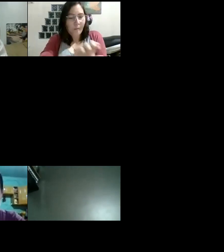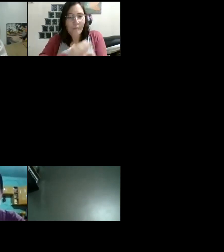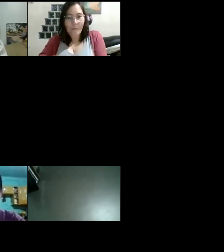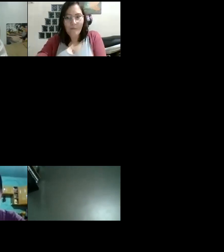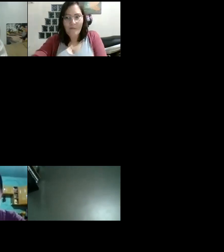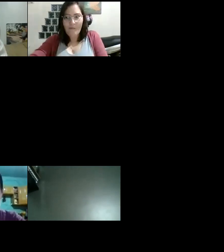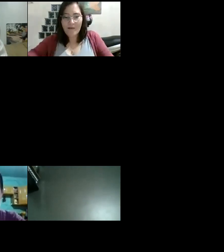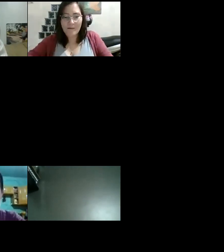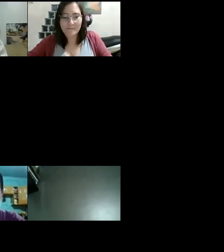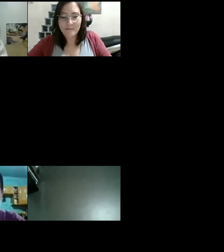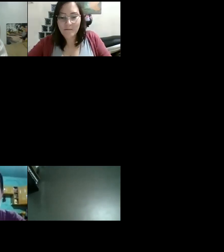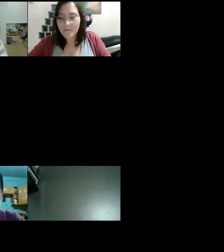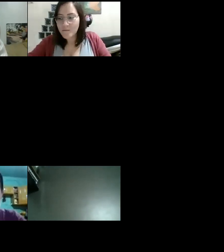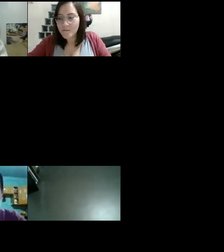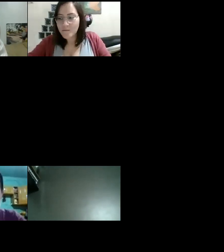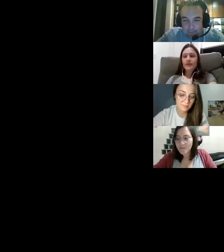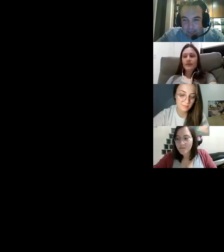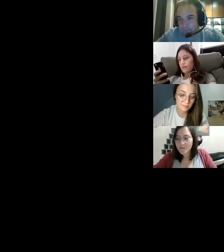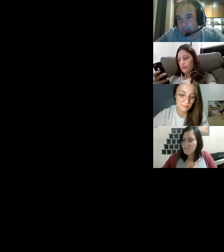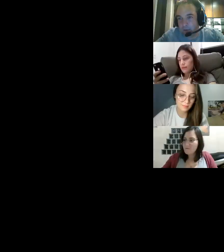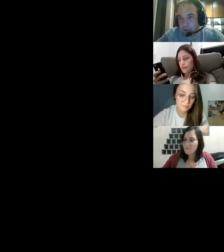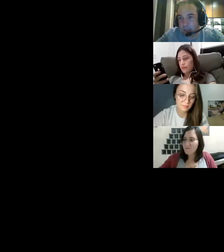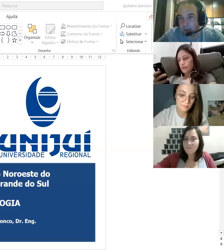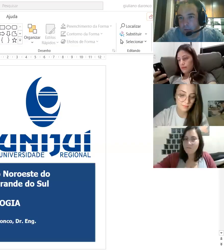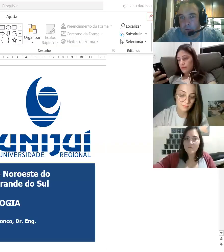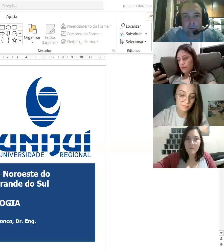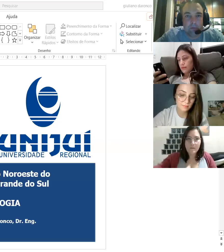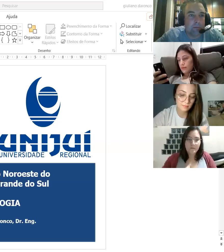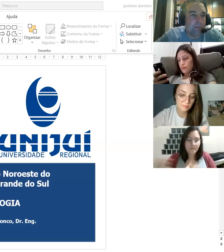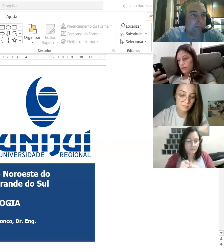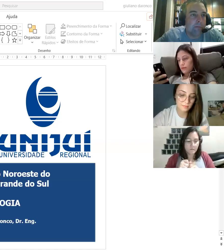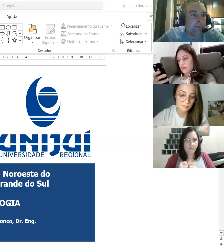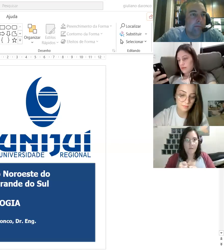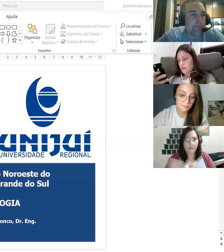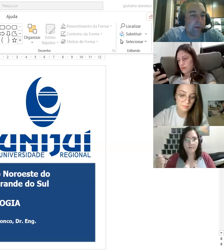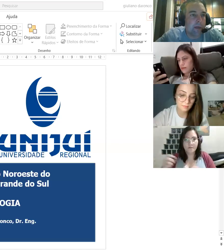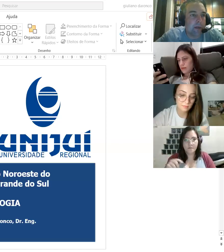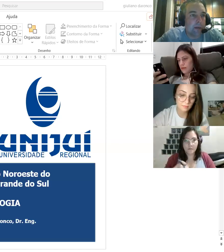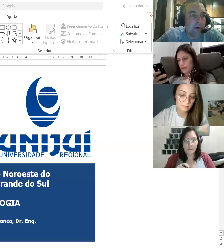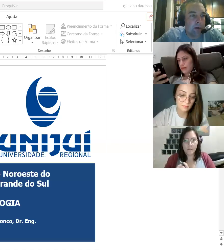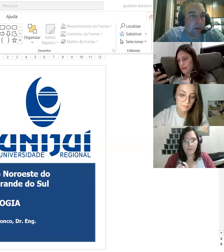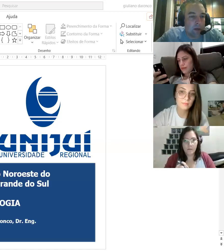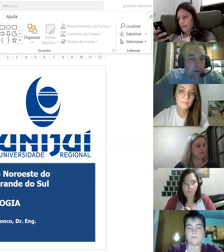É esse aqui? É. Tá bem. Isso aqui é o